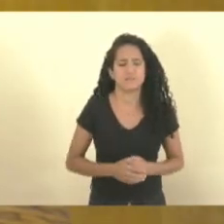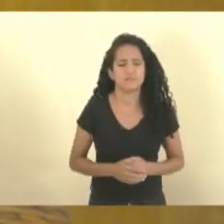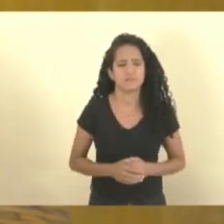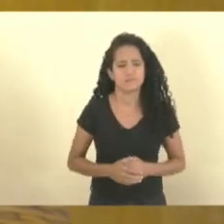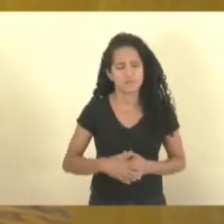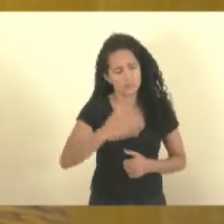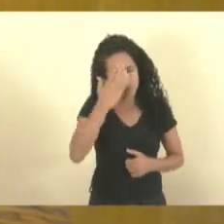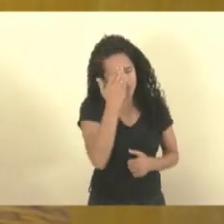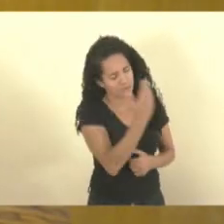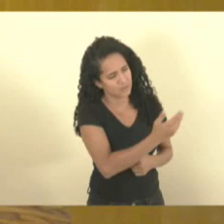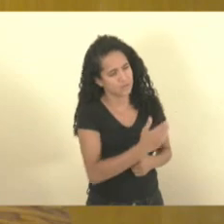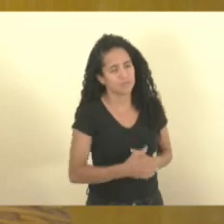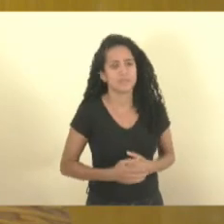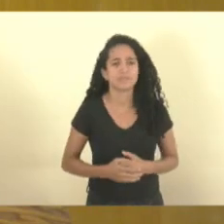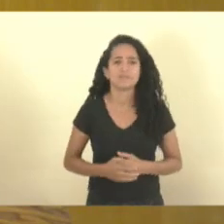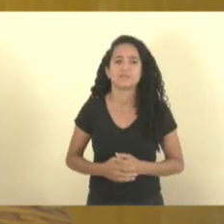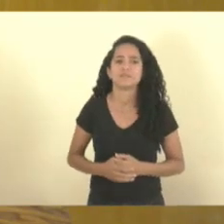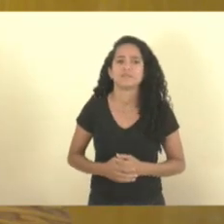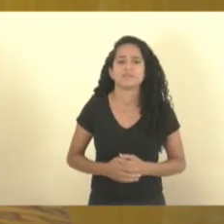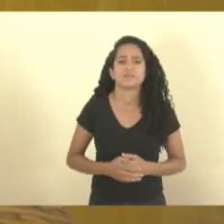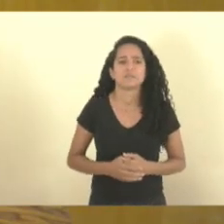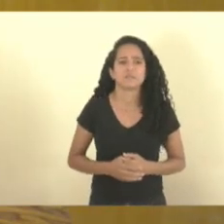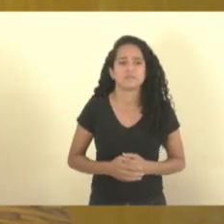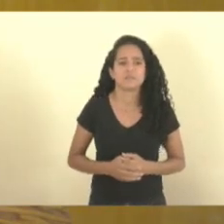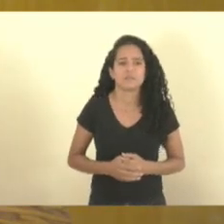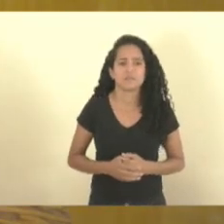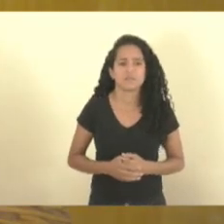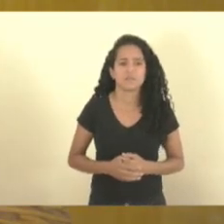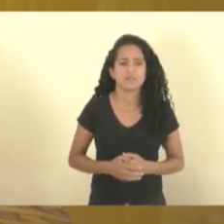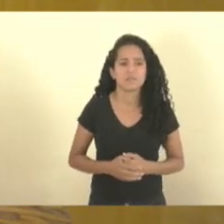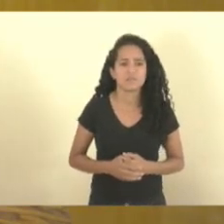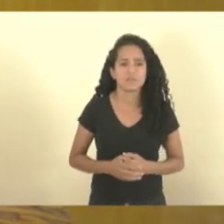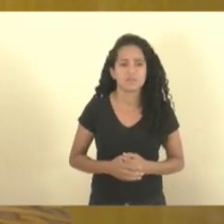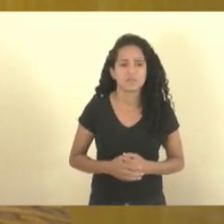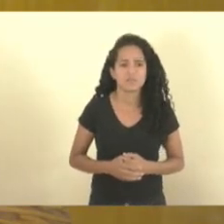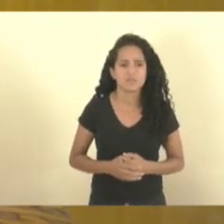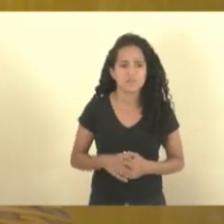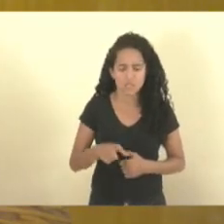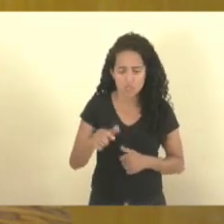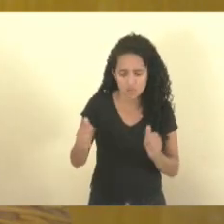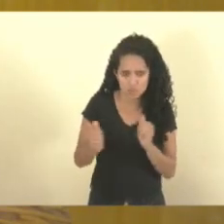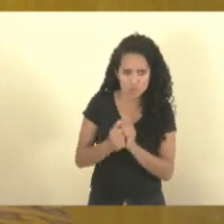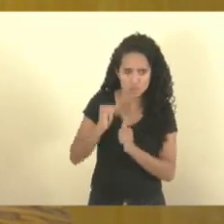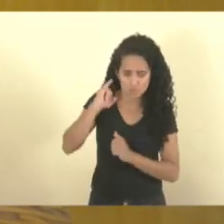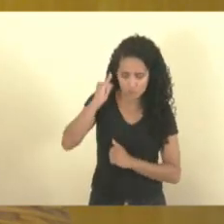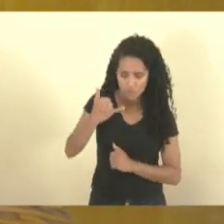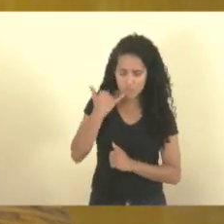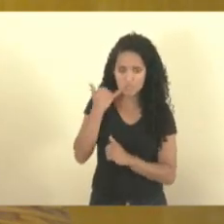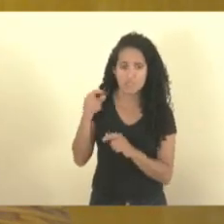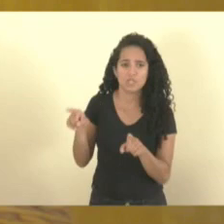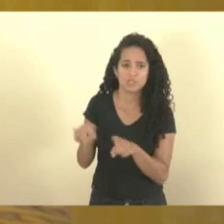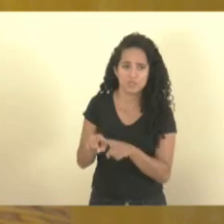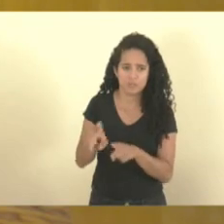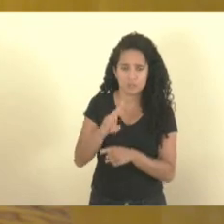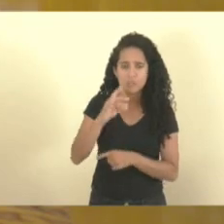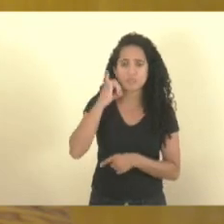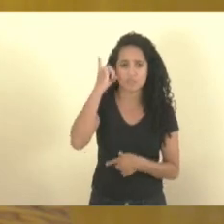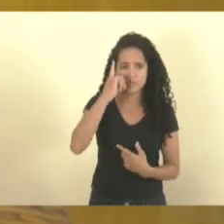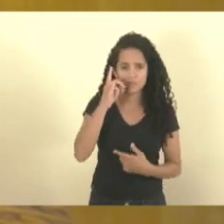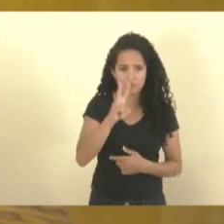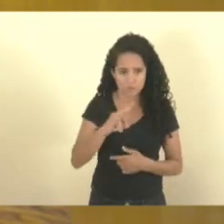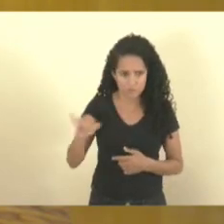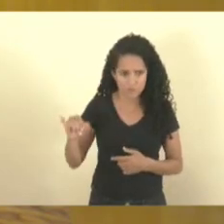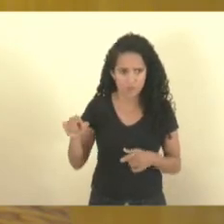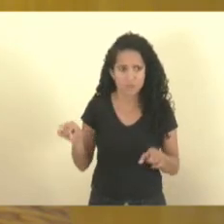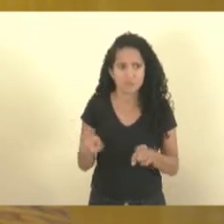Muito obrigado. Muito obrigado. Vou levar com uma Janete aqui também, vai levar, e todos os deputados. Quero